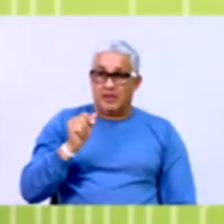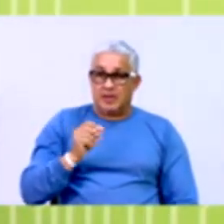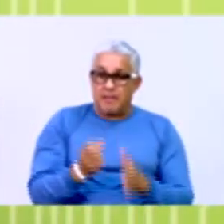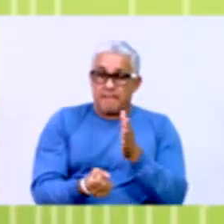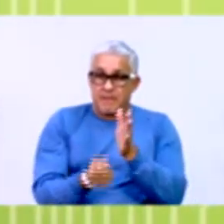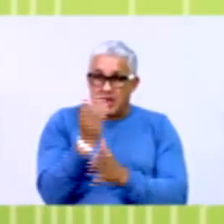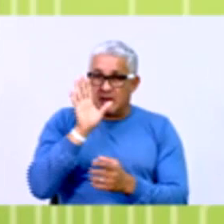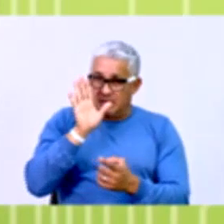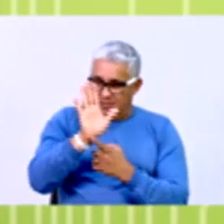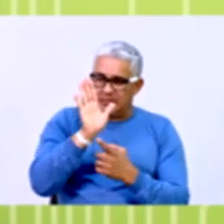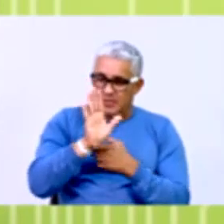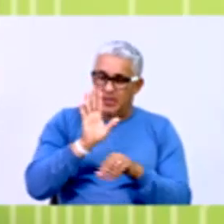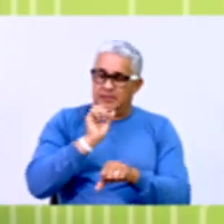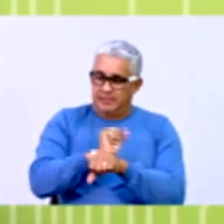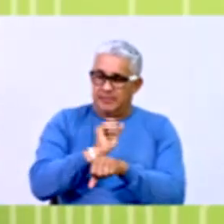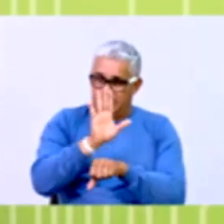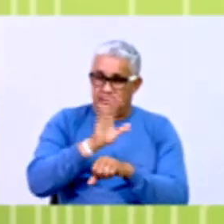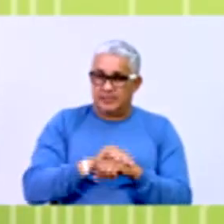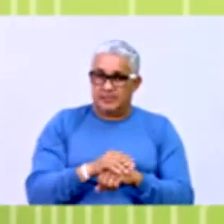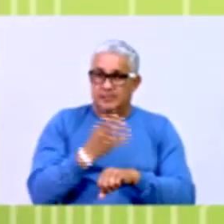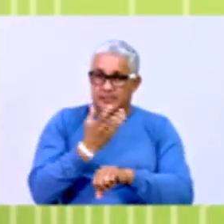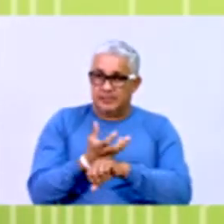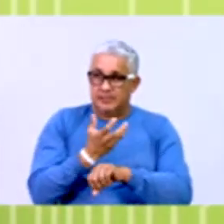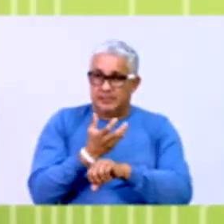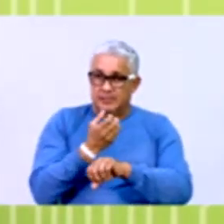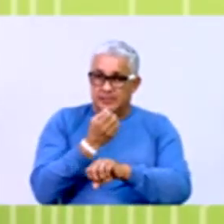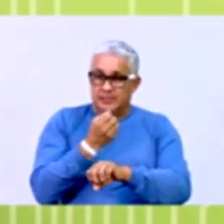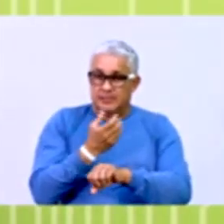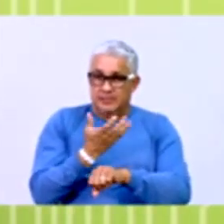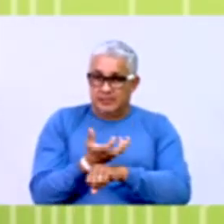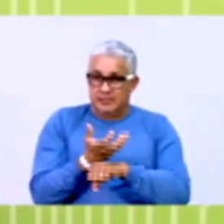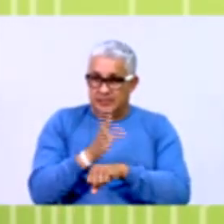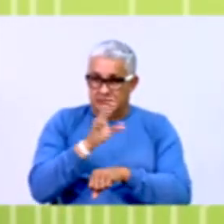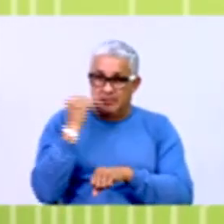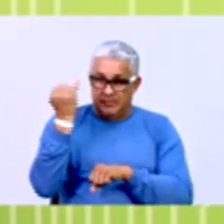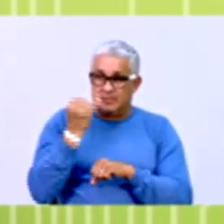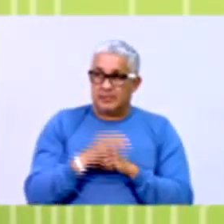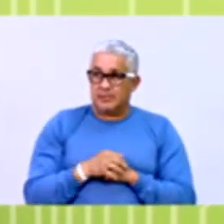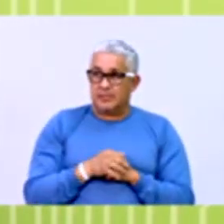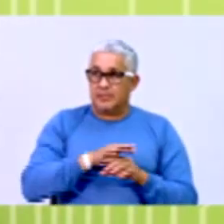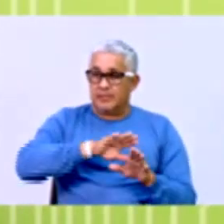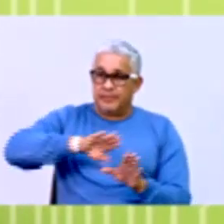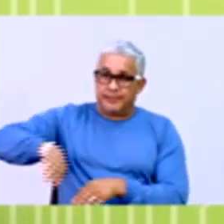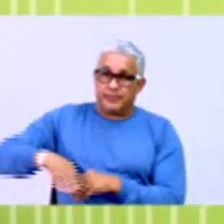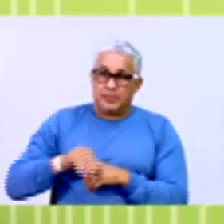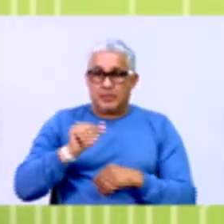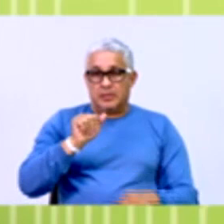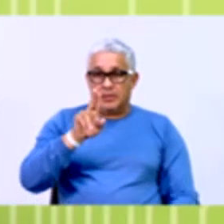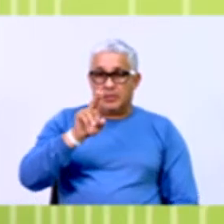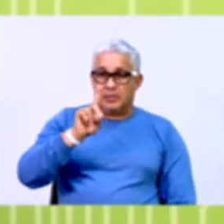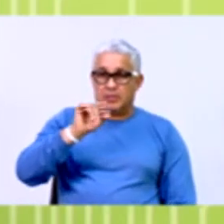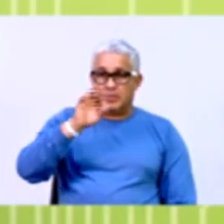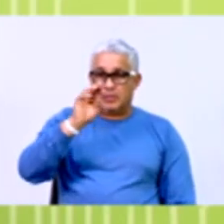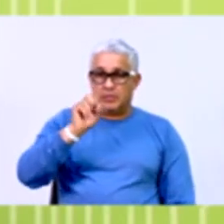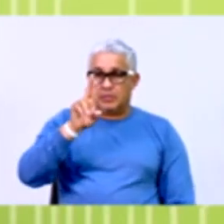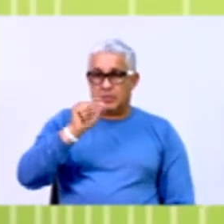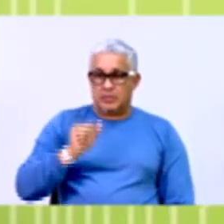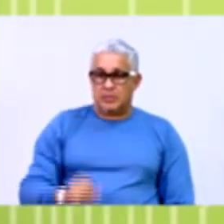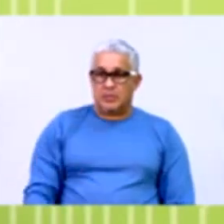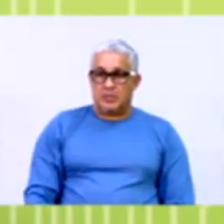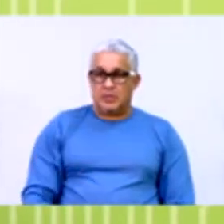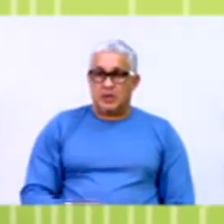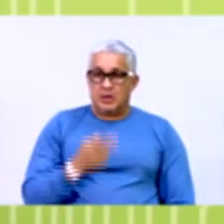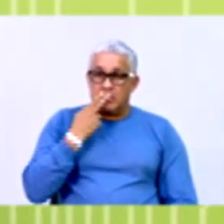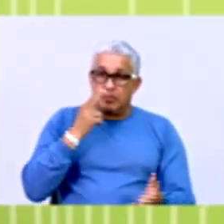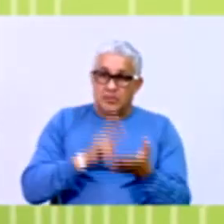novamente aqui na nossa disciplina. É muito importante isso, né? Então a auditoria ela é referendada através de uma